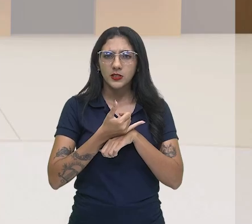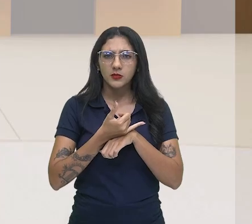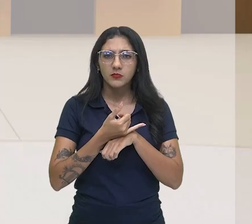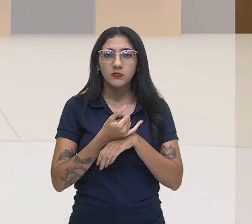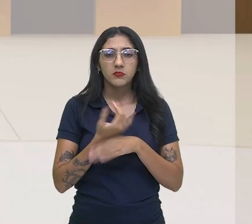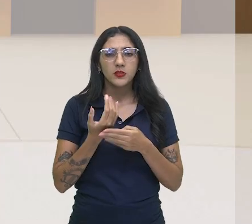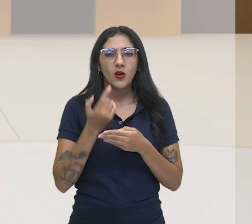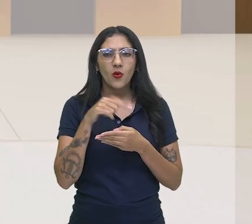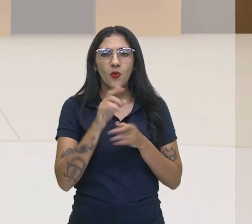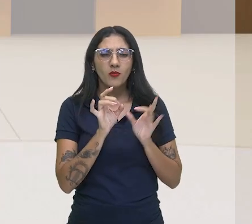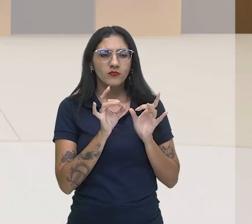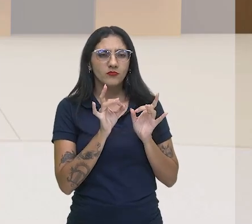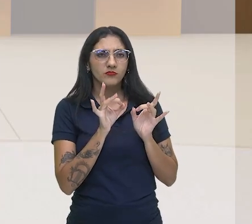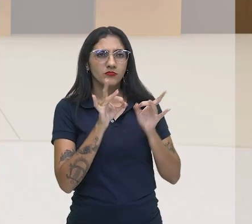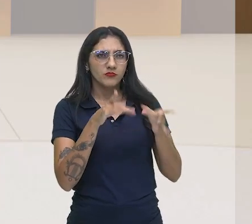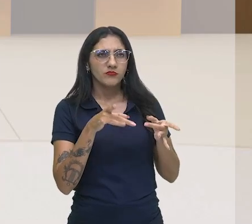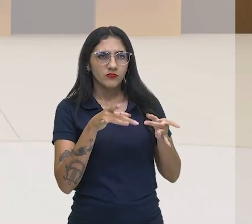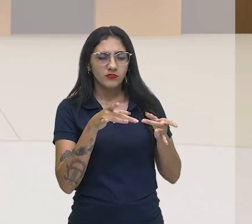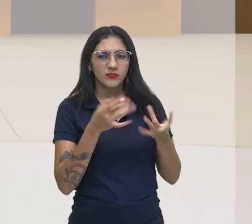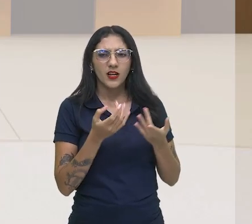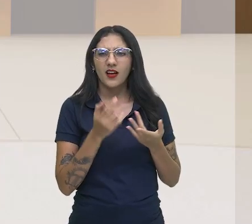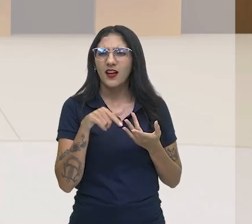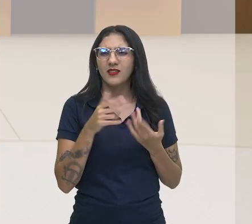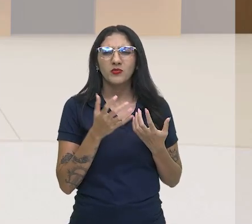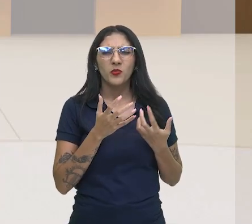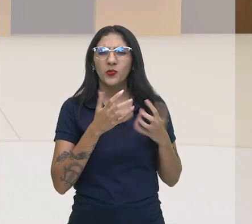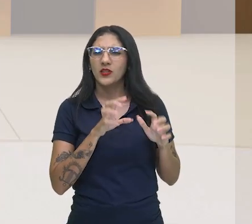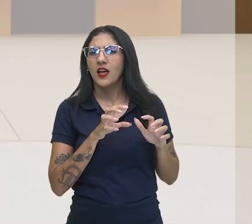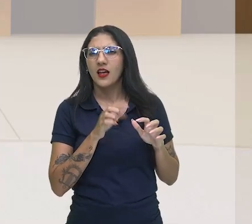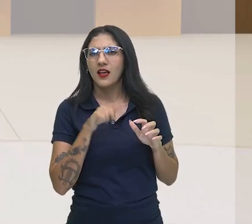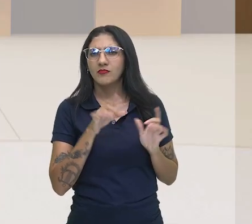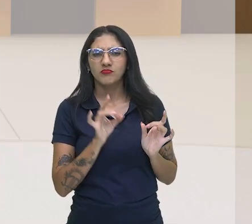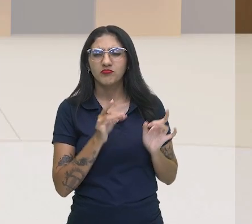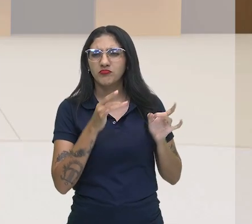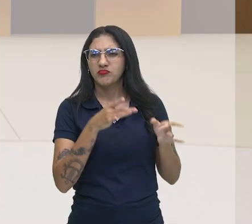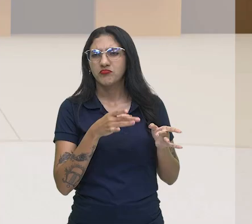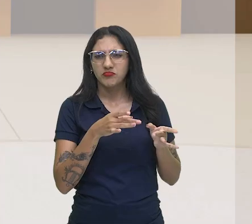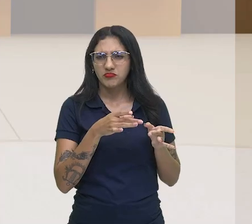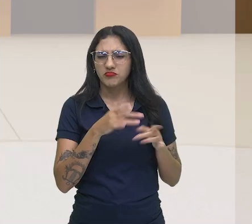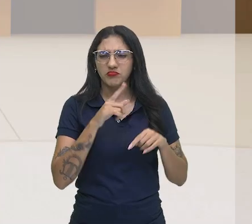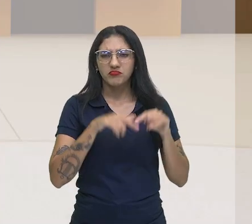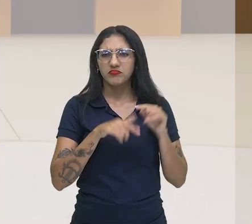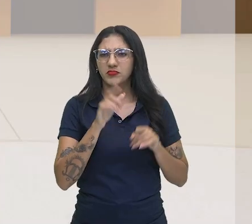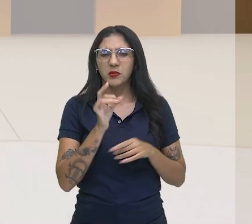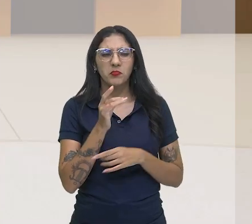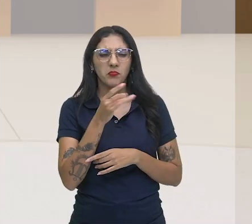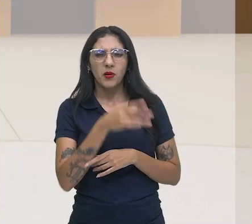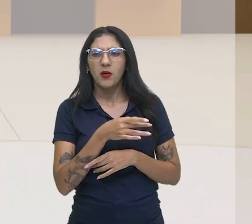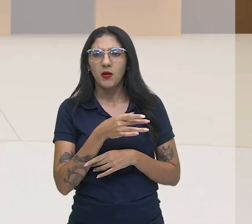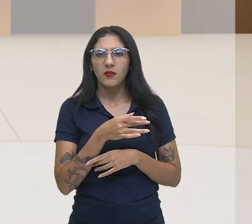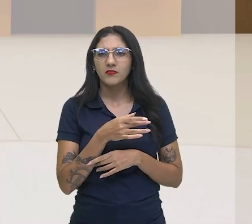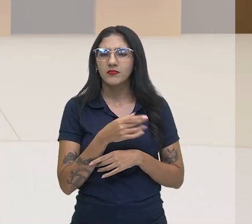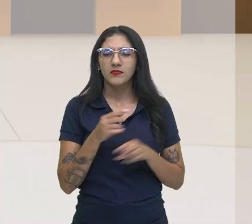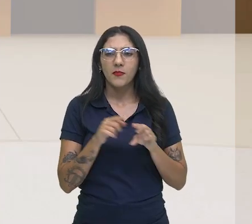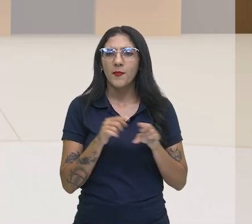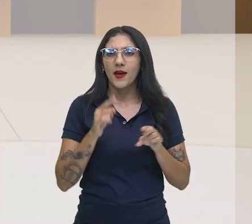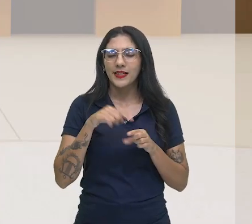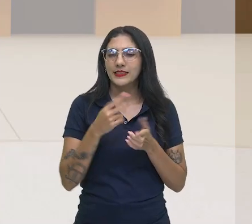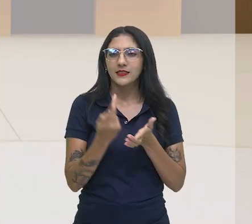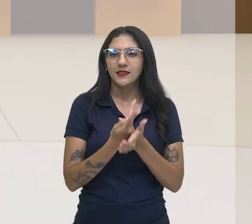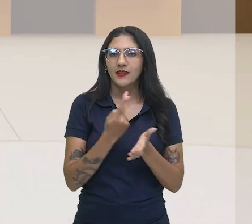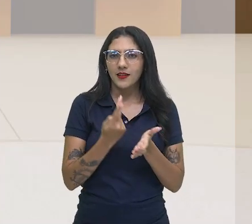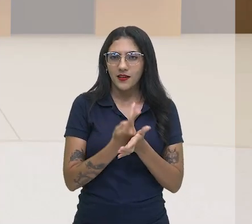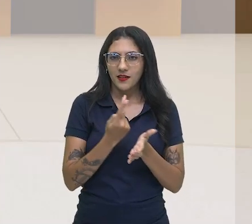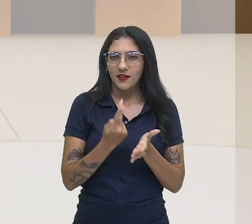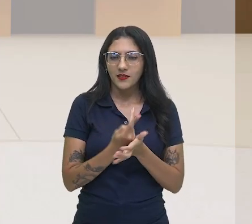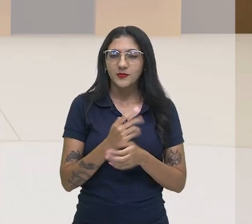de descarte que as pessoas fazem, né? Ah, eu não quero mais. Inadequado, né? Inadequado. Jogam pela janela do carro e não é um processo